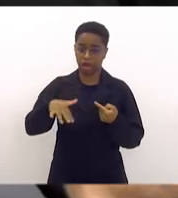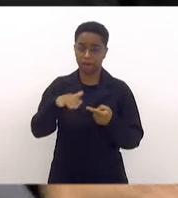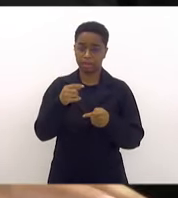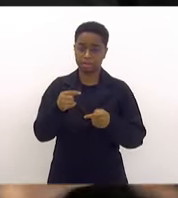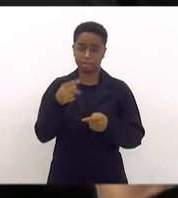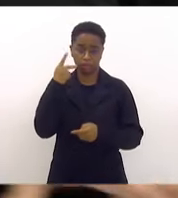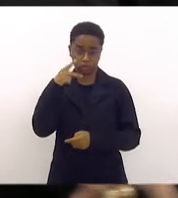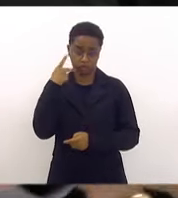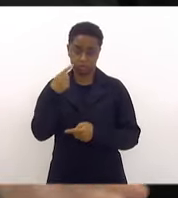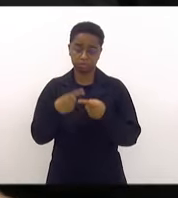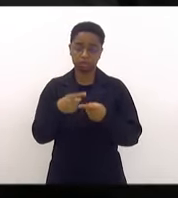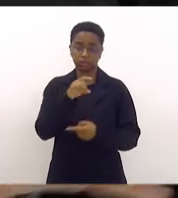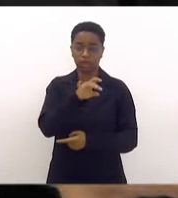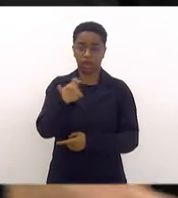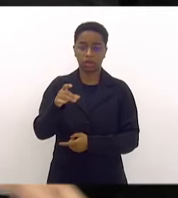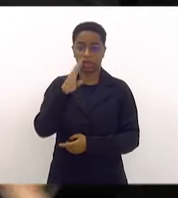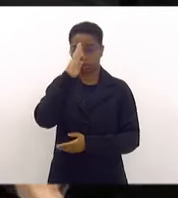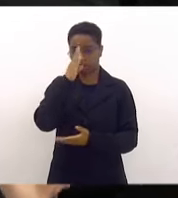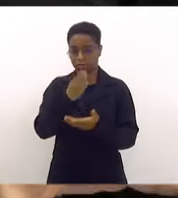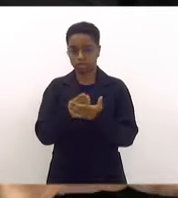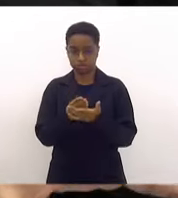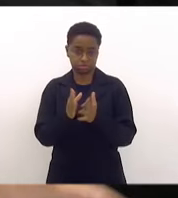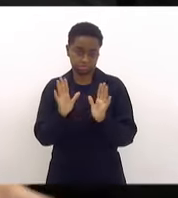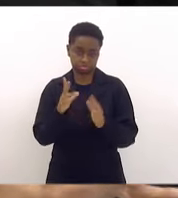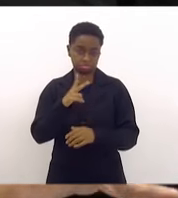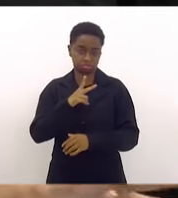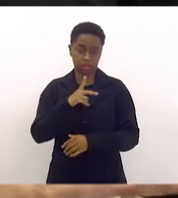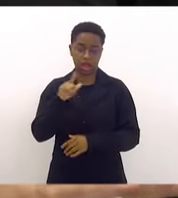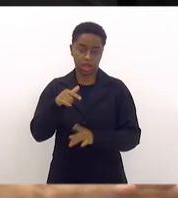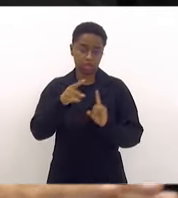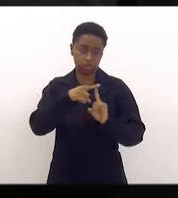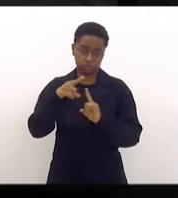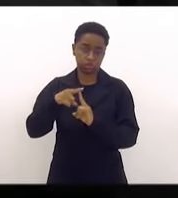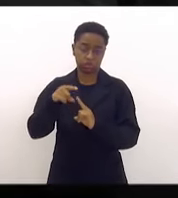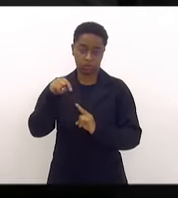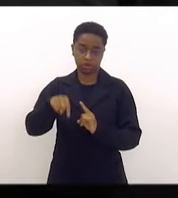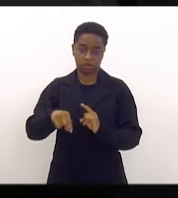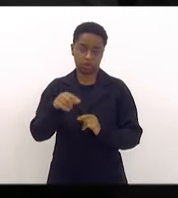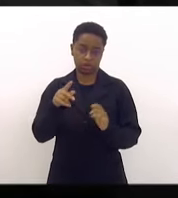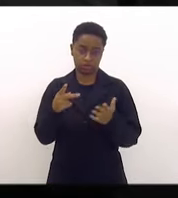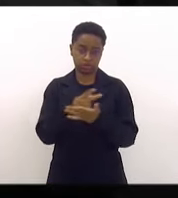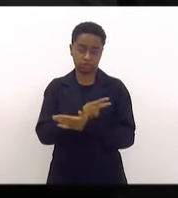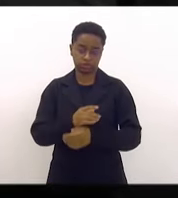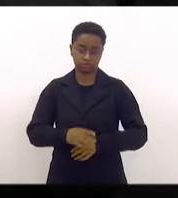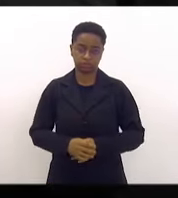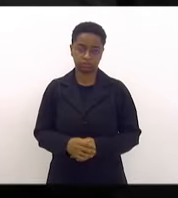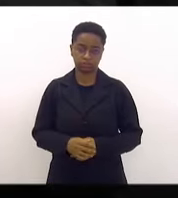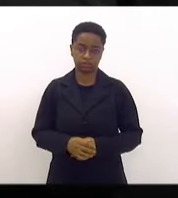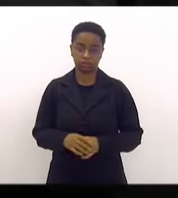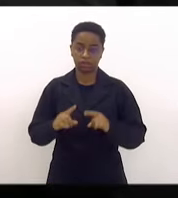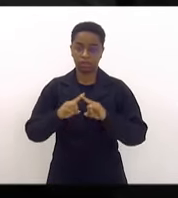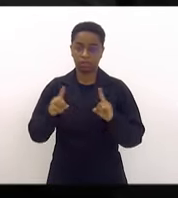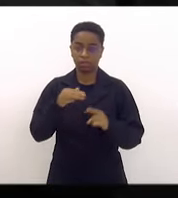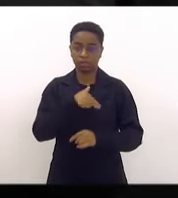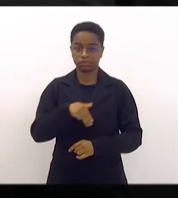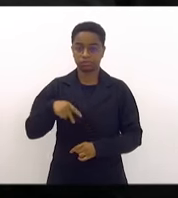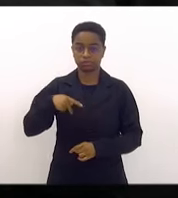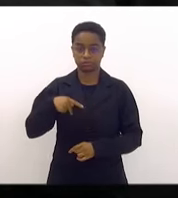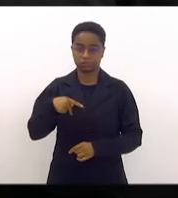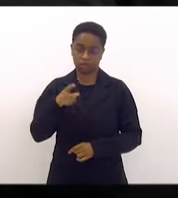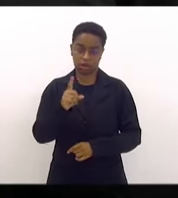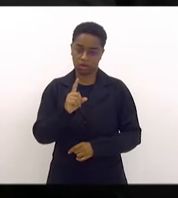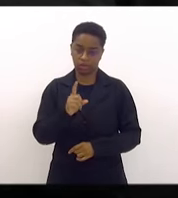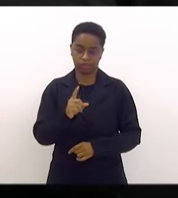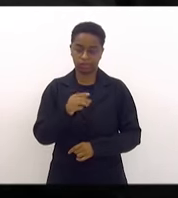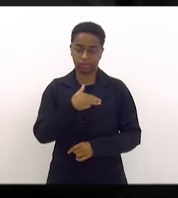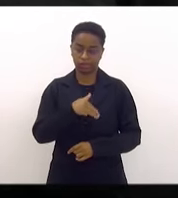né Cada um dentro daquilo que acredita tem que fazer debate mesmo é típico do Parlamento fazer isso mas o ministério público não o Ministério